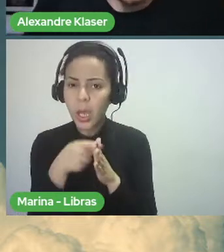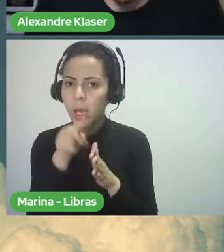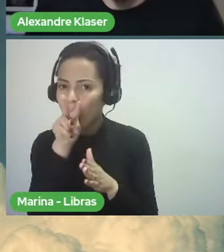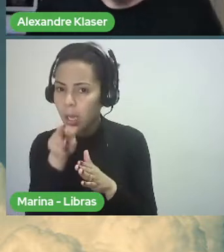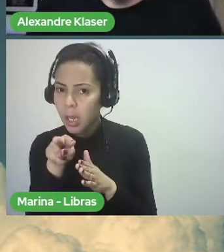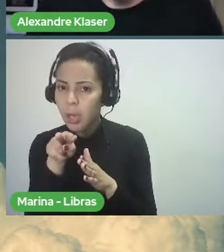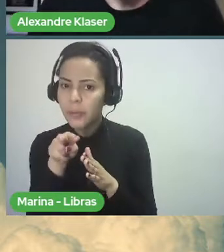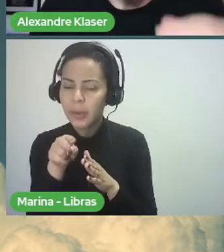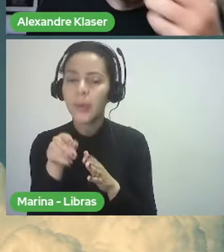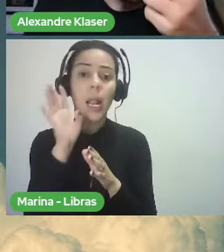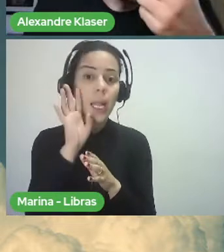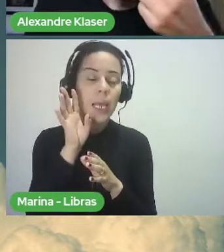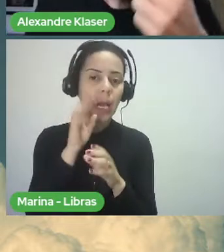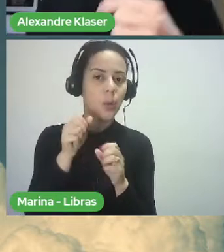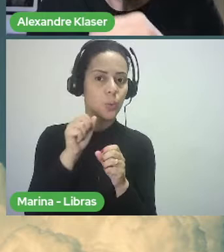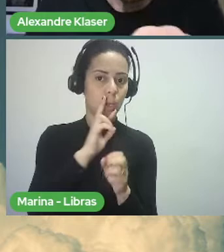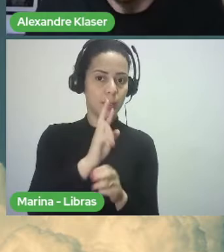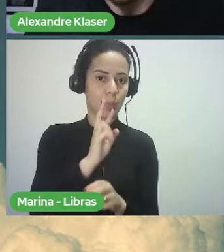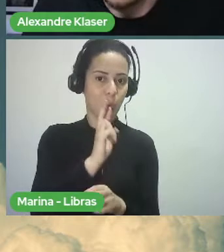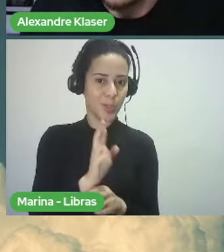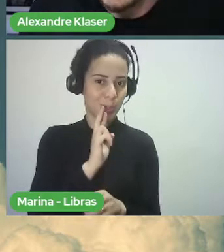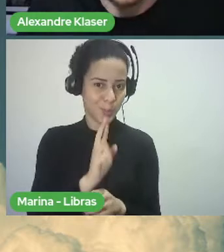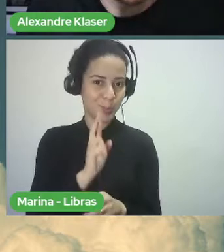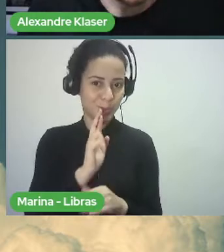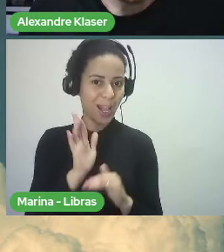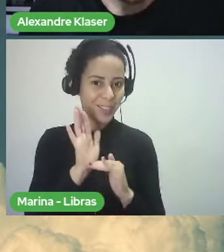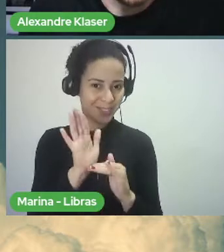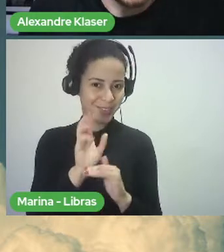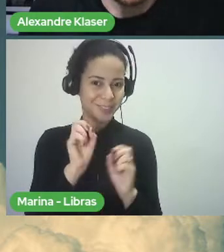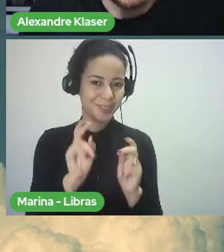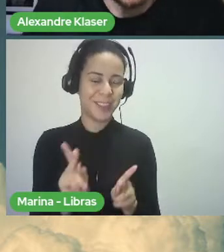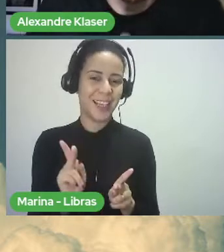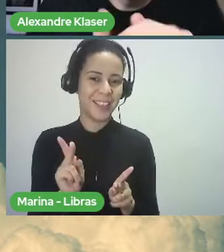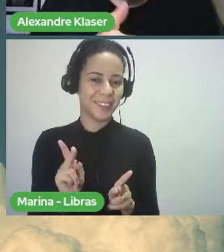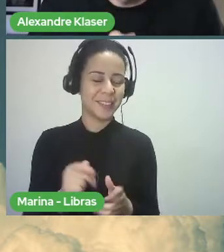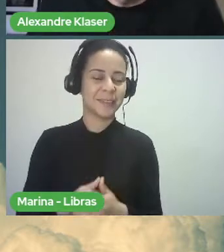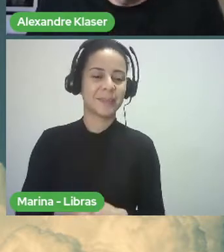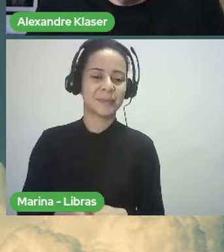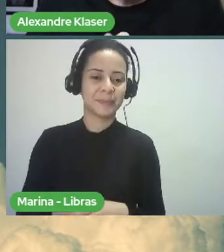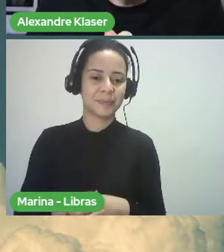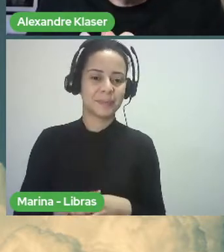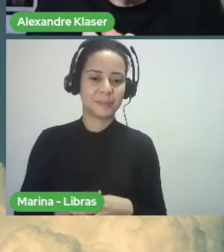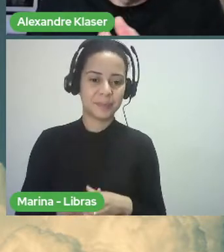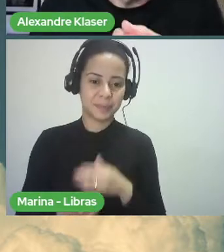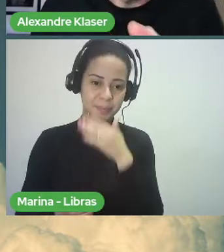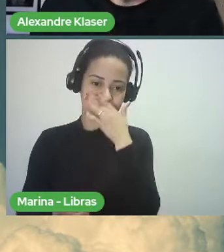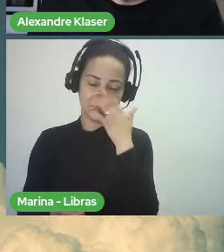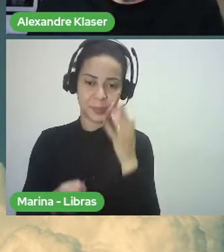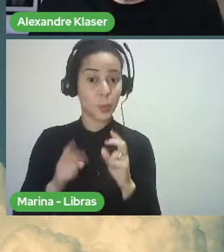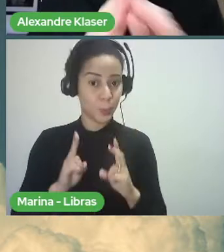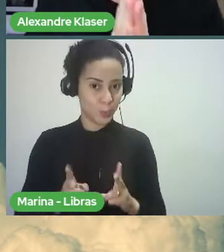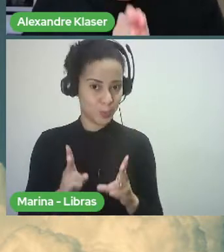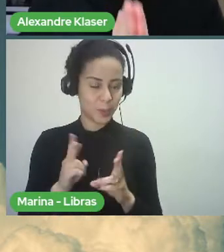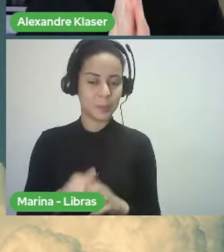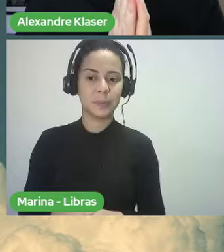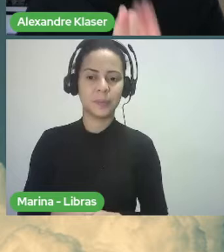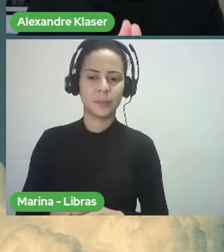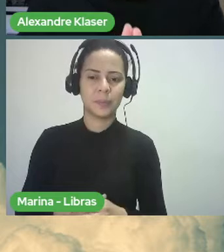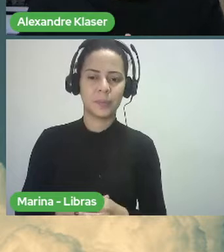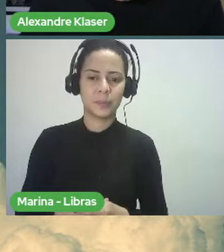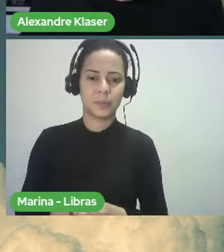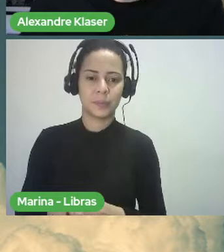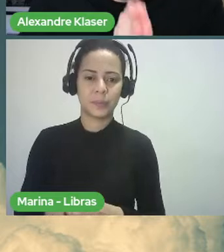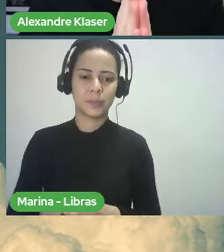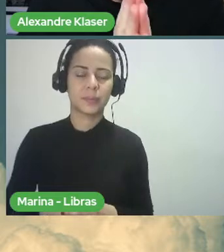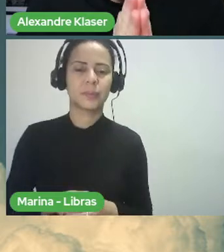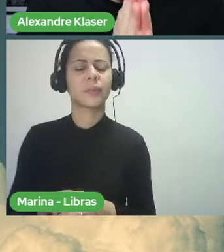menos cansativa e mais dinâmica. Perfeito? Estamos combinados? Avançando. Bom, Eu falei